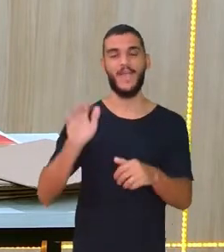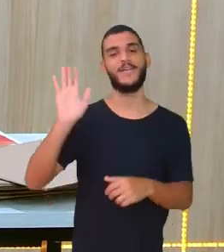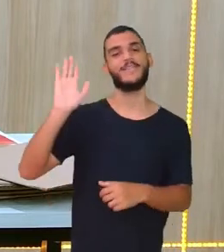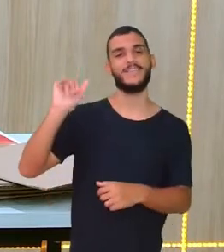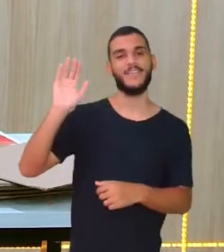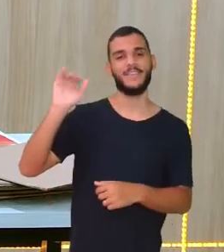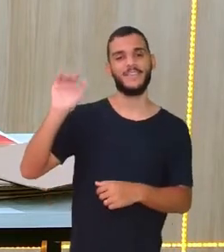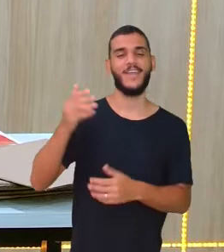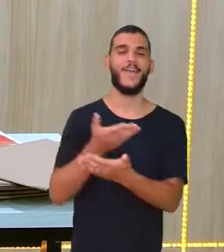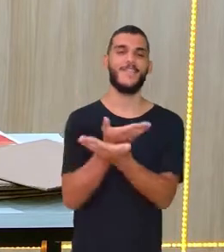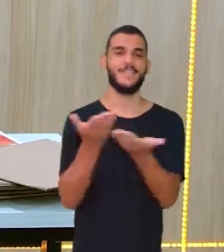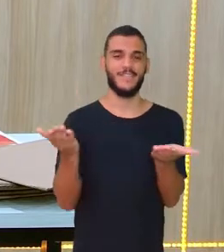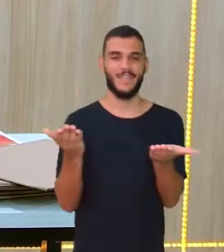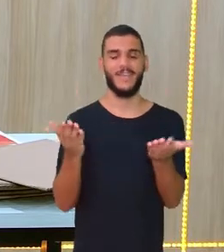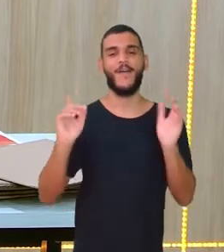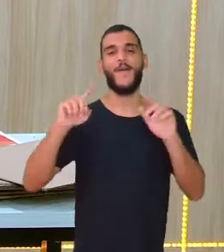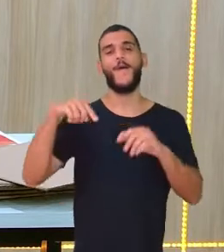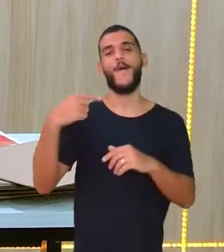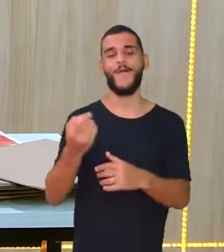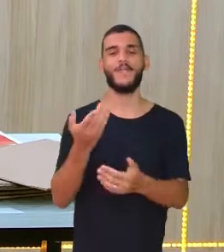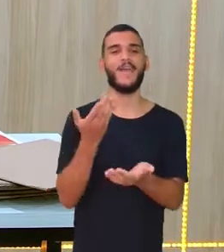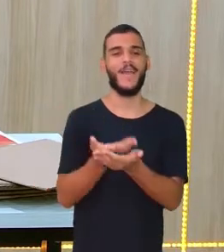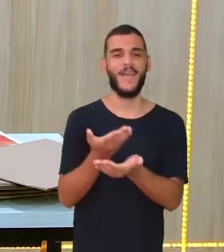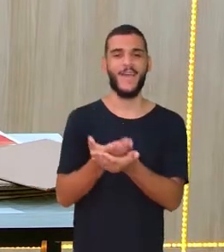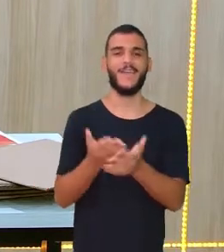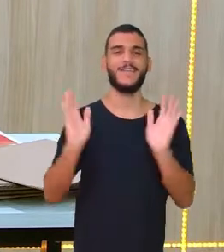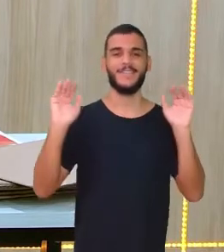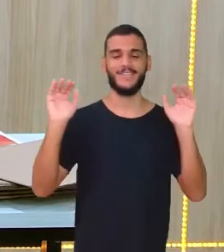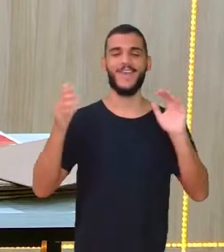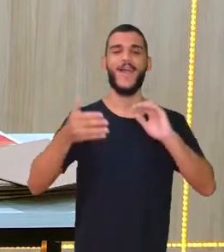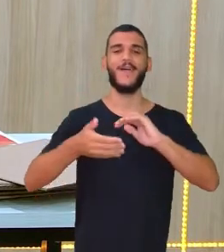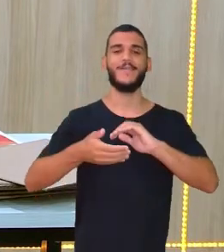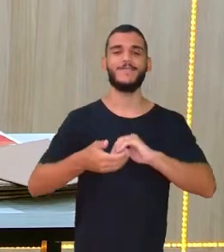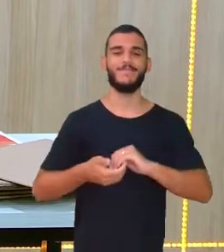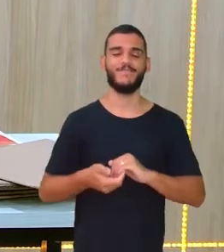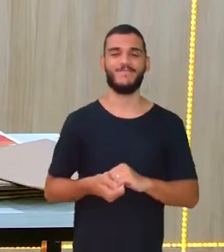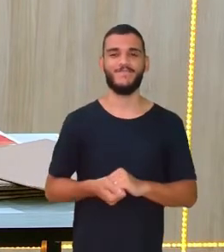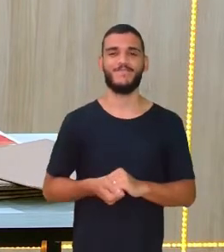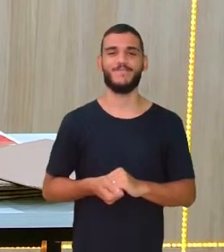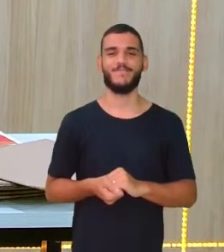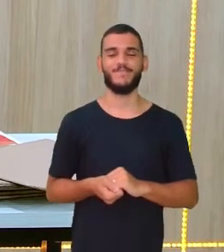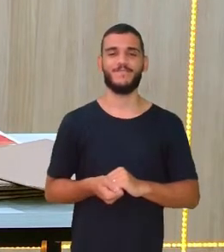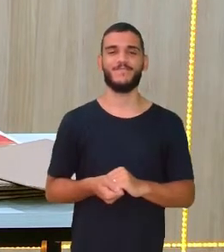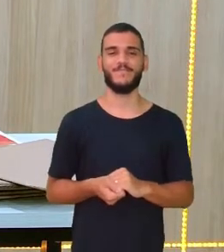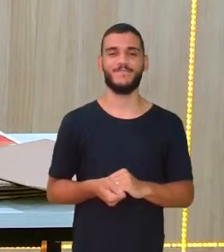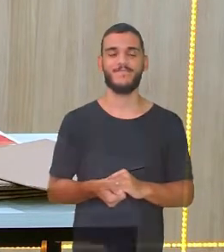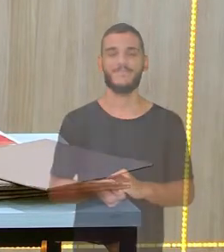despeço de vocês. Até o nosso próximo encontro. Tchau, pessoal!